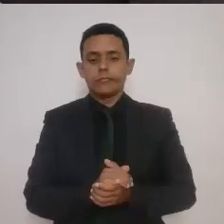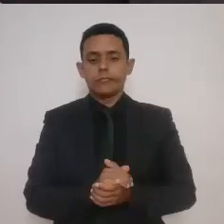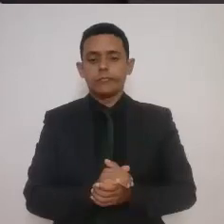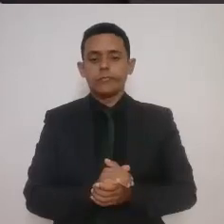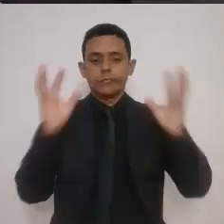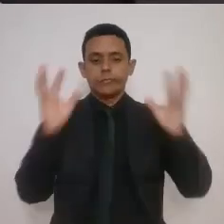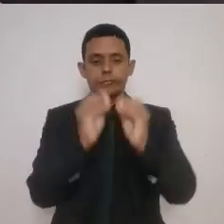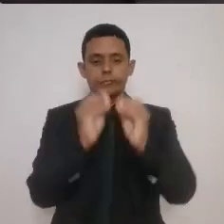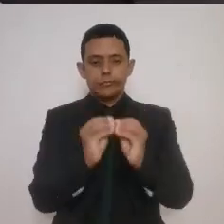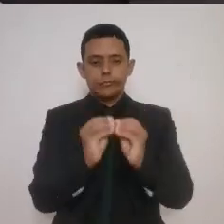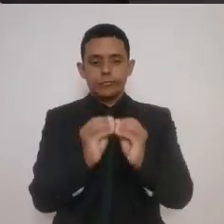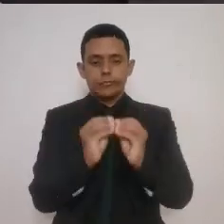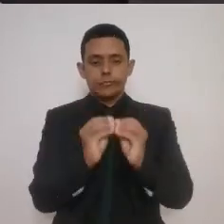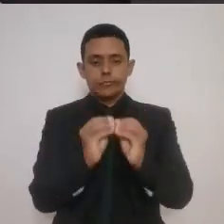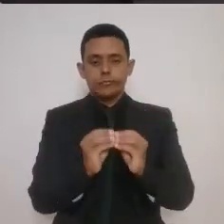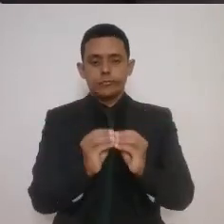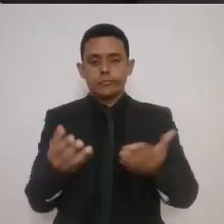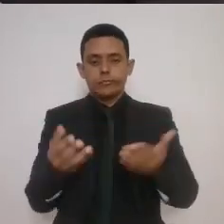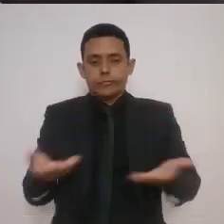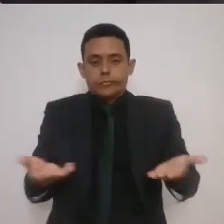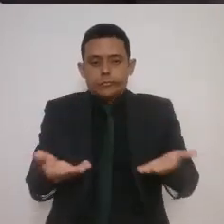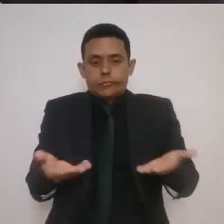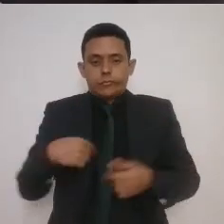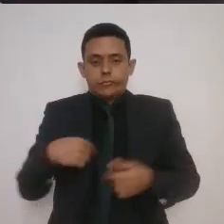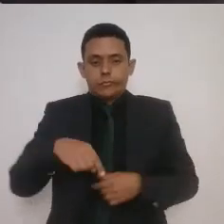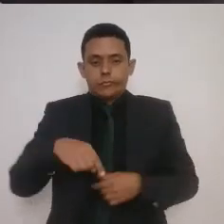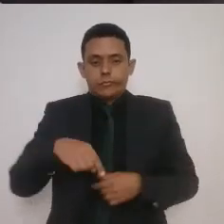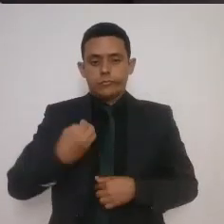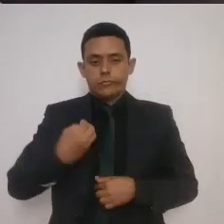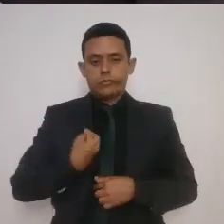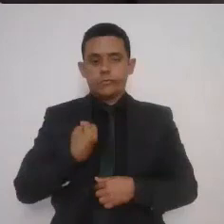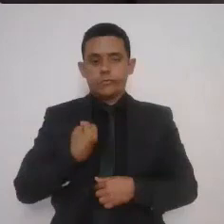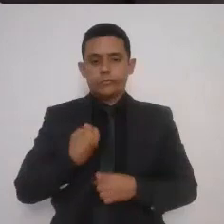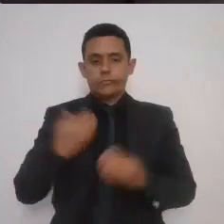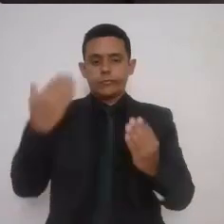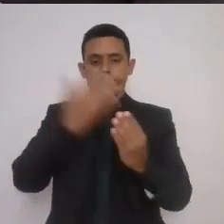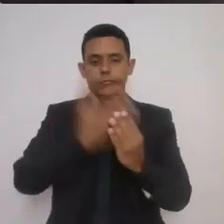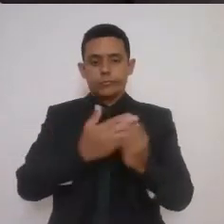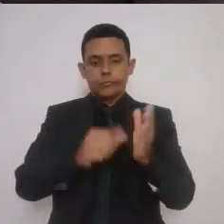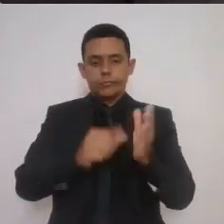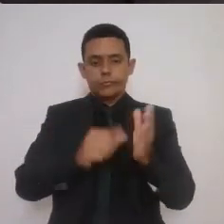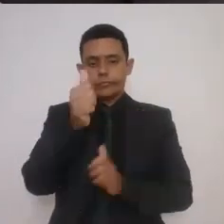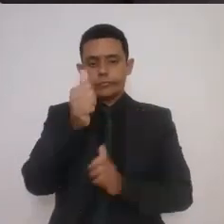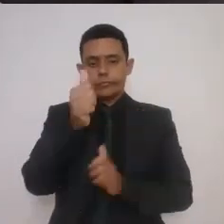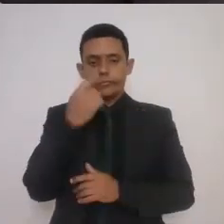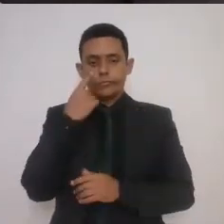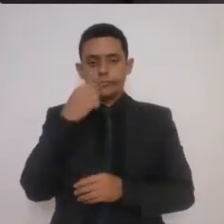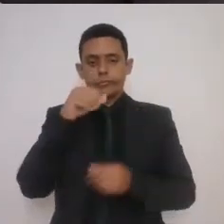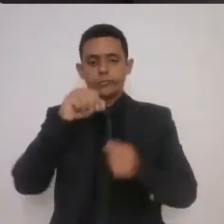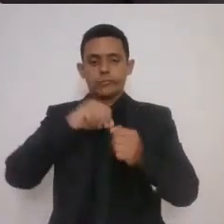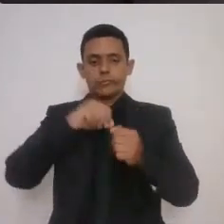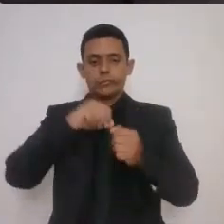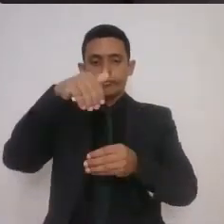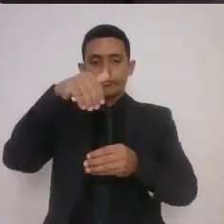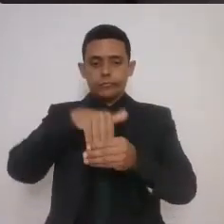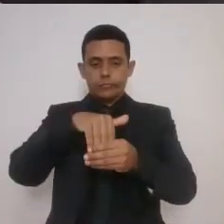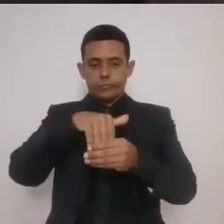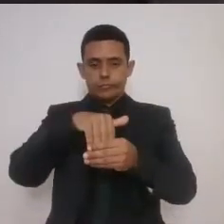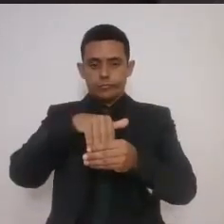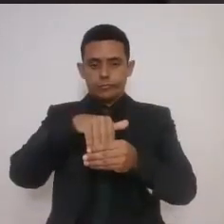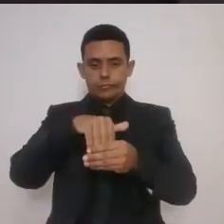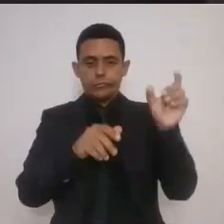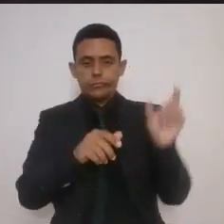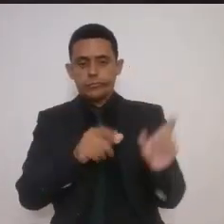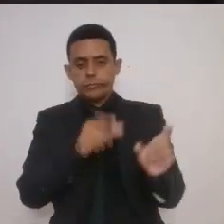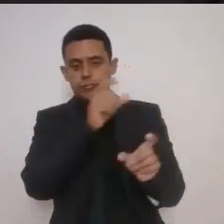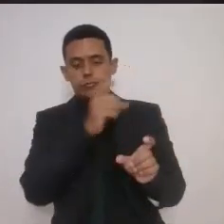presidente, eu estou aqui no primeiro processo, estou me acostando ao voto do desembargador Cláudio Santos. E